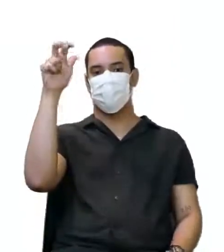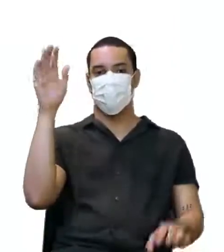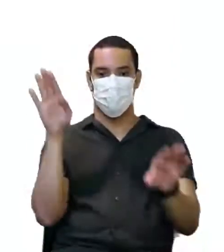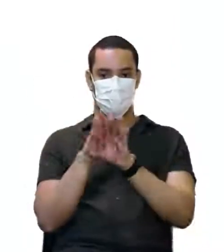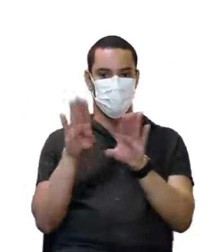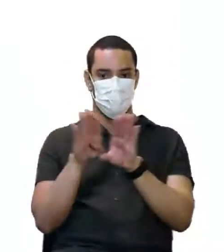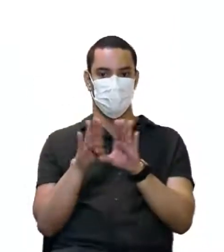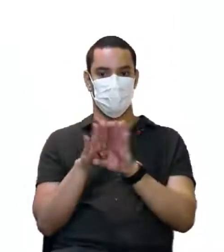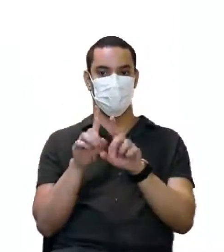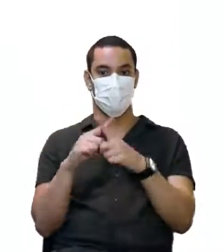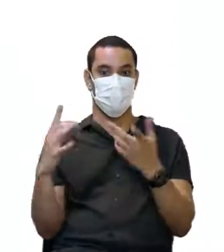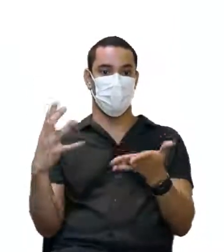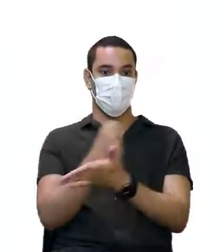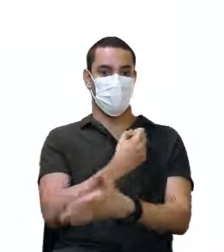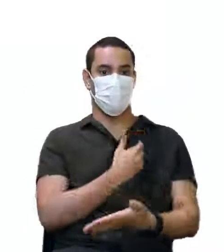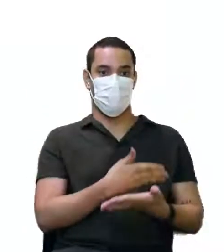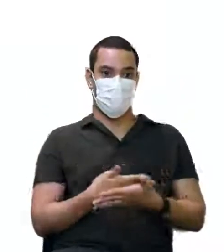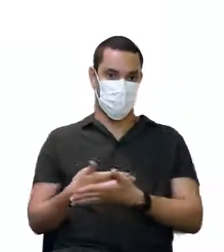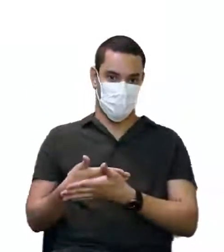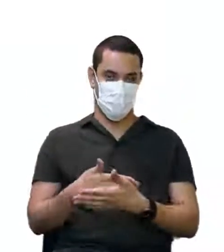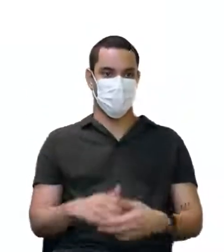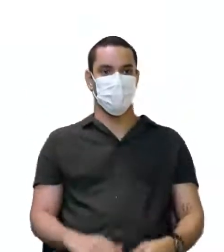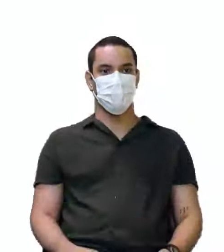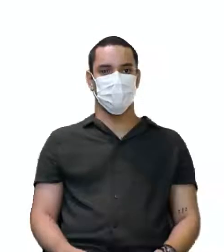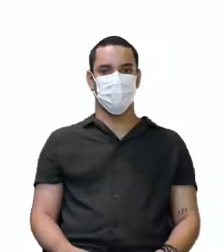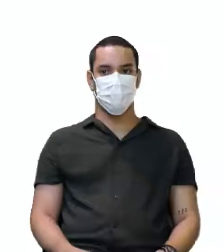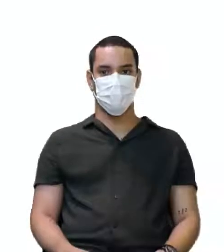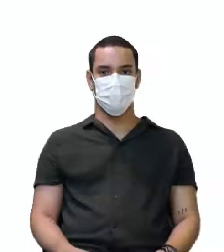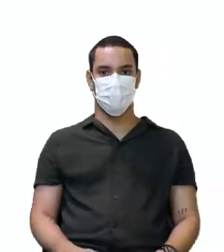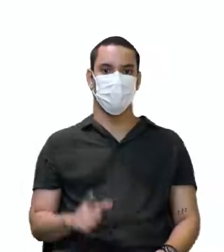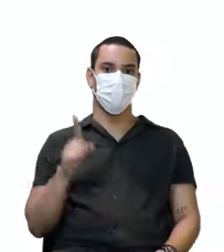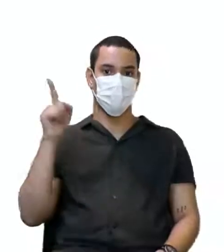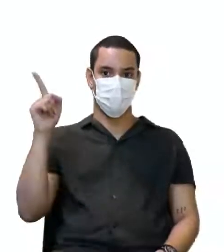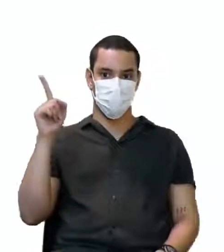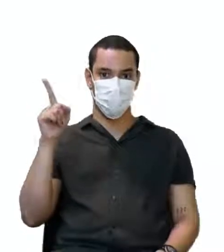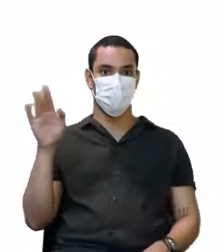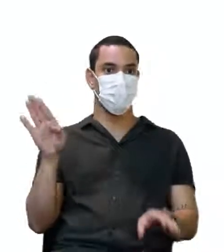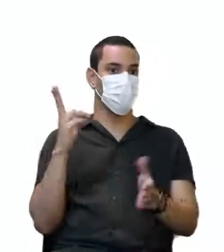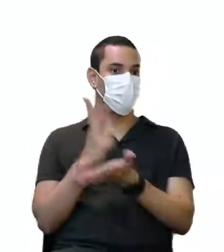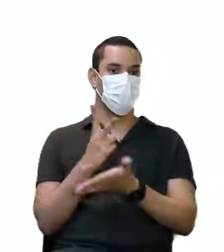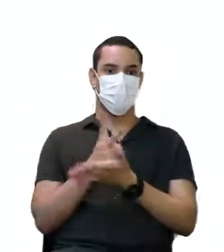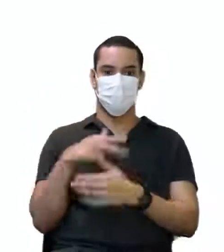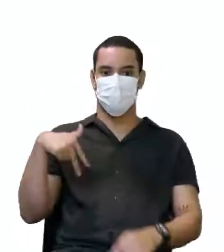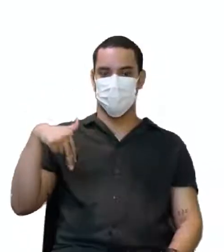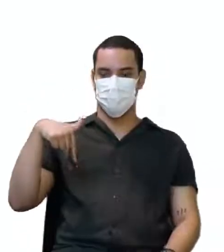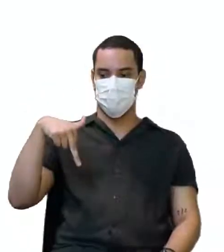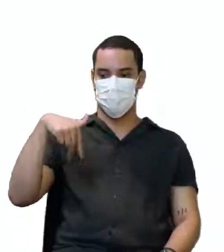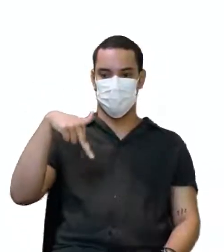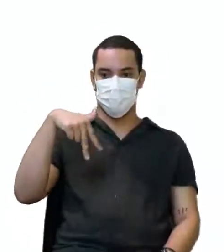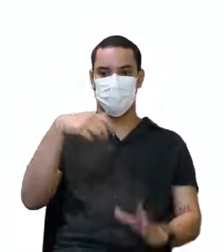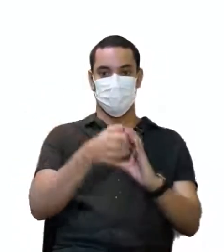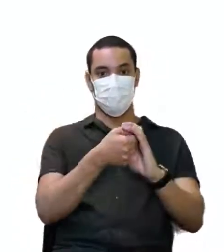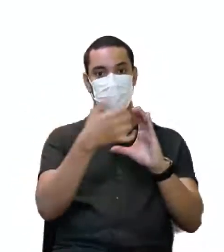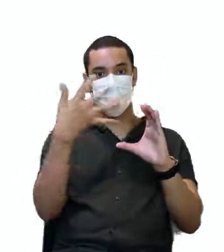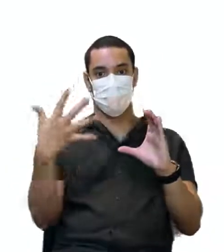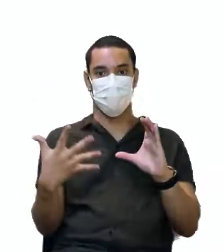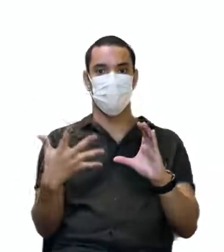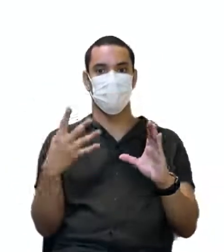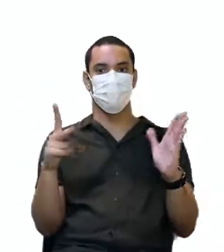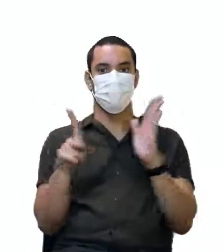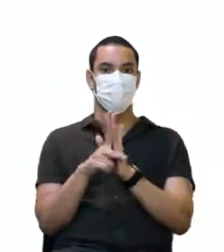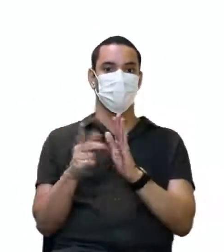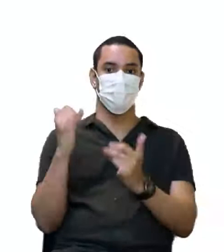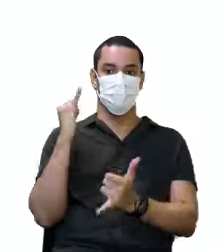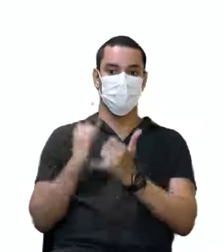para servir de alimento, mas salvar o bebê. Mas vamos embora. O Australopithecus andava ereto. Essa característica foi herdada de um